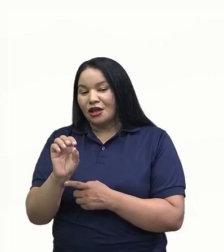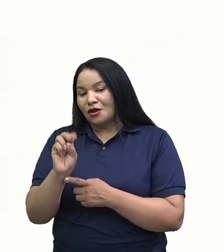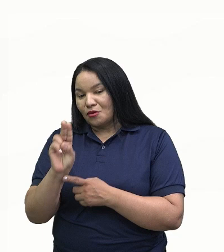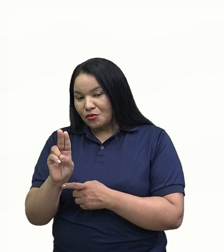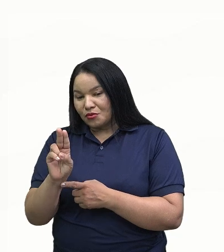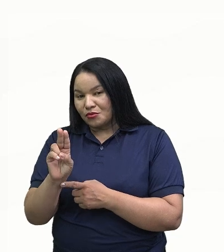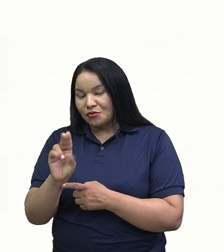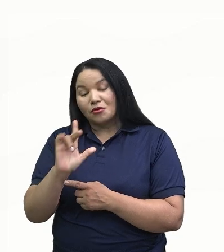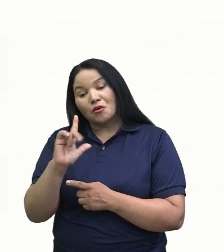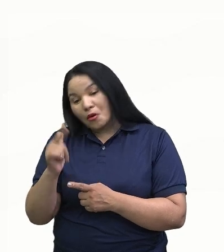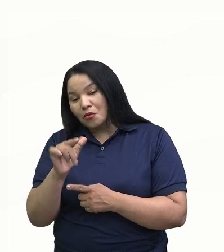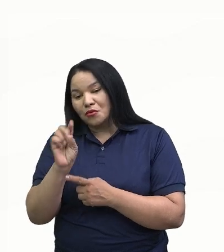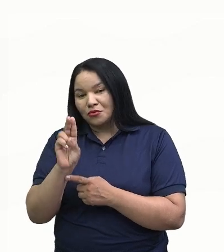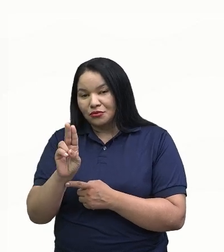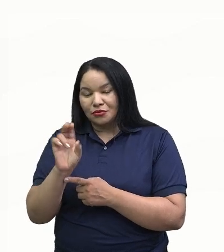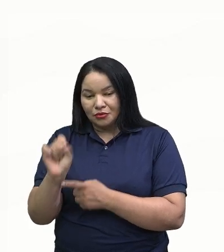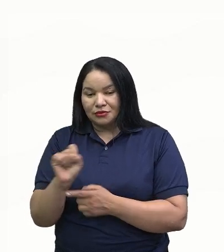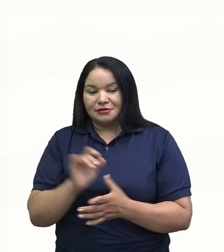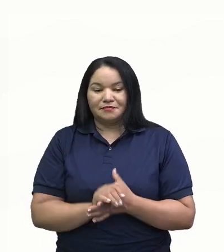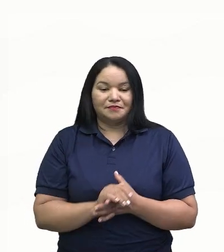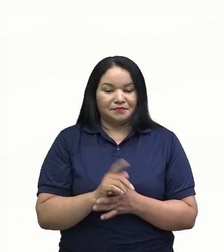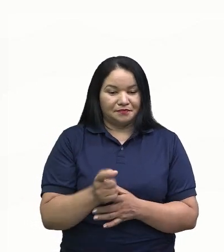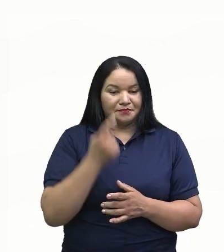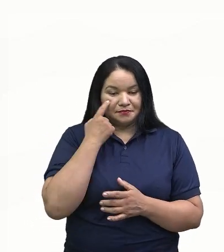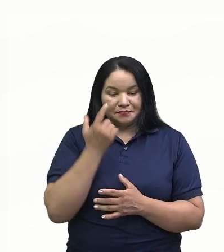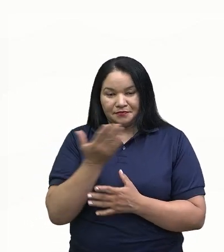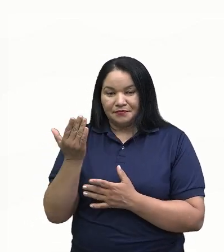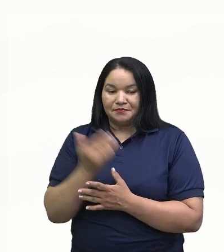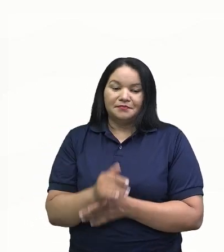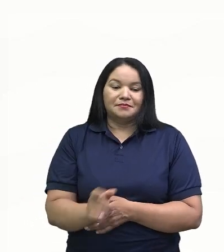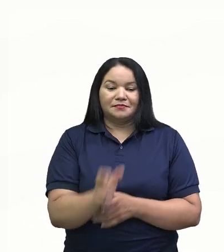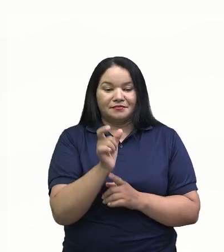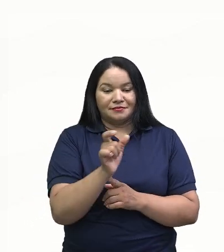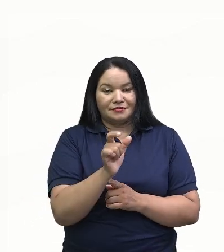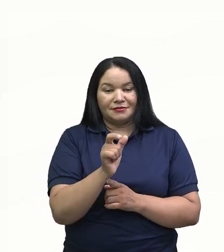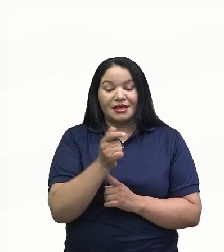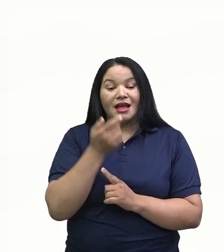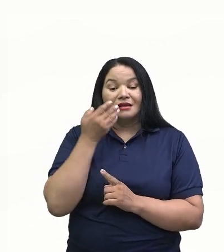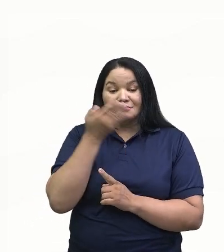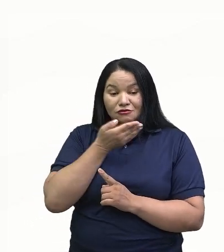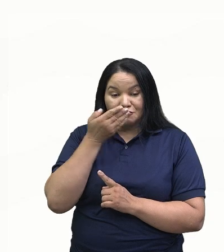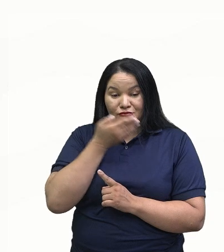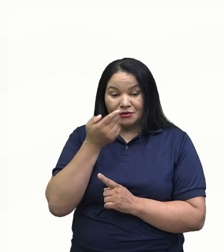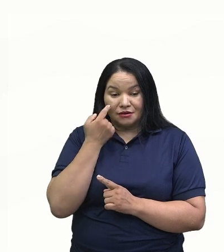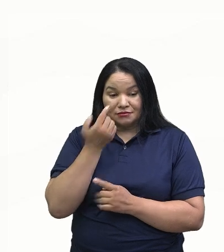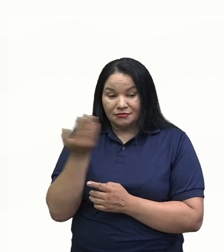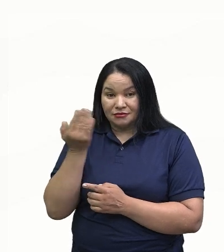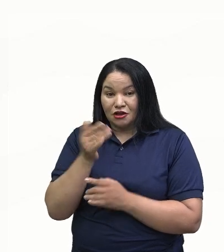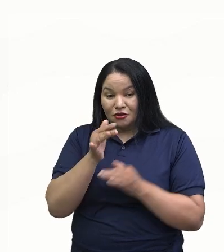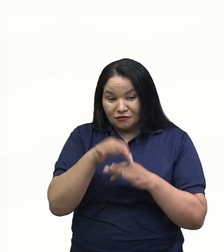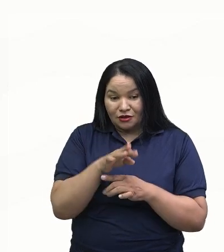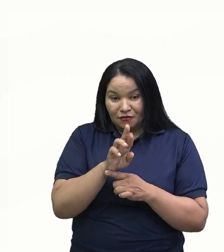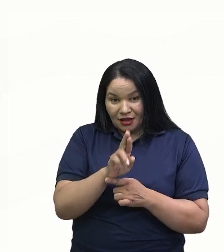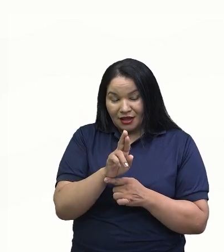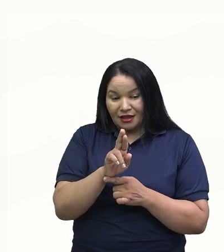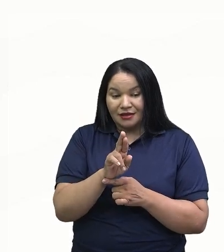nas palavras. Observem bem, olha, a palavra açúcar termina com R e é acentuado o U aqui,